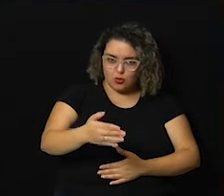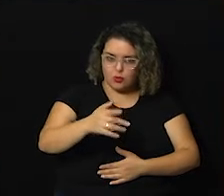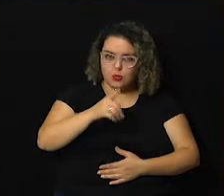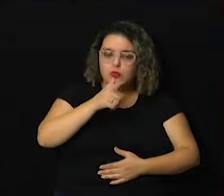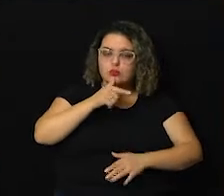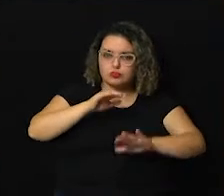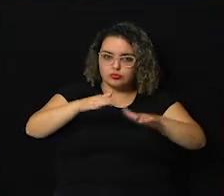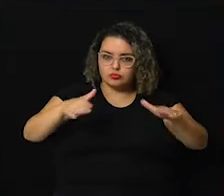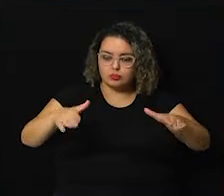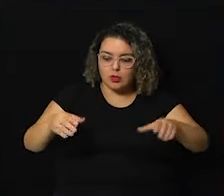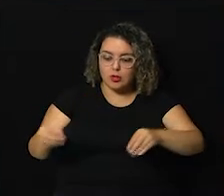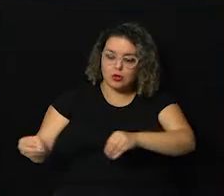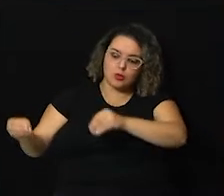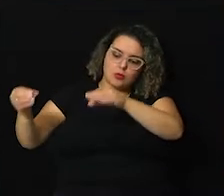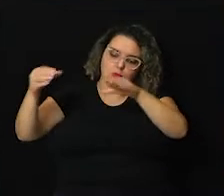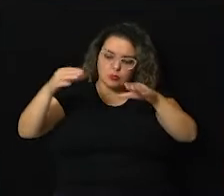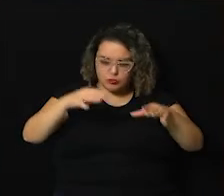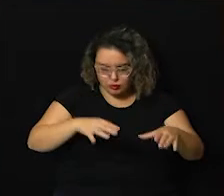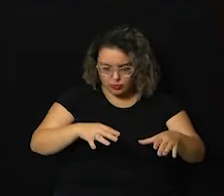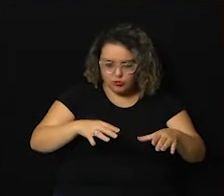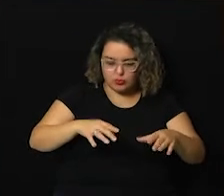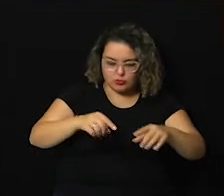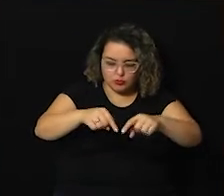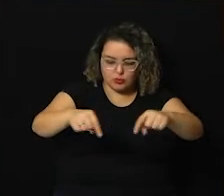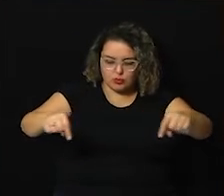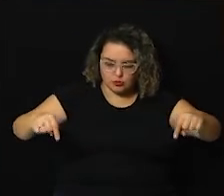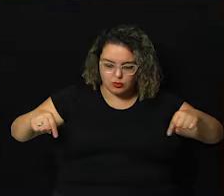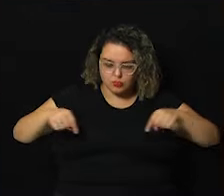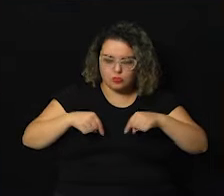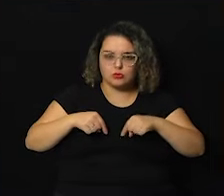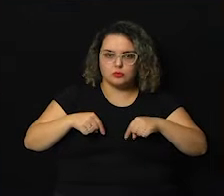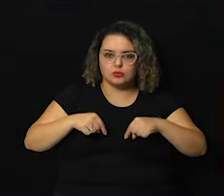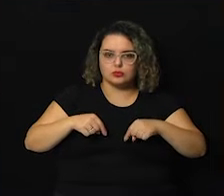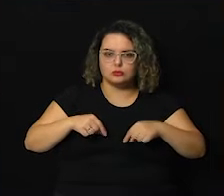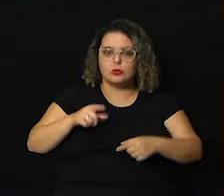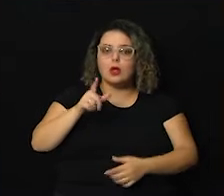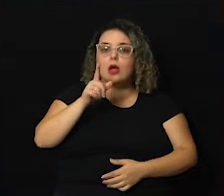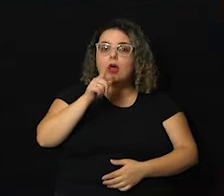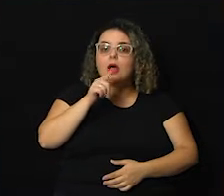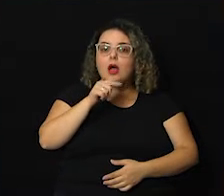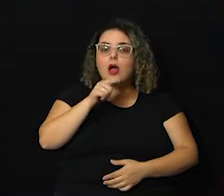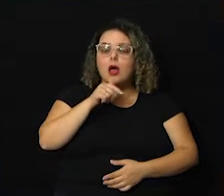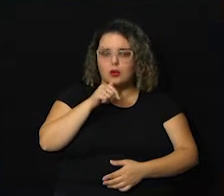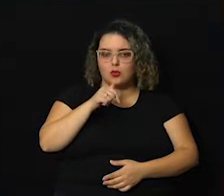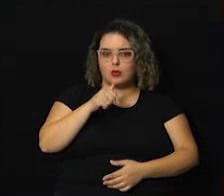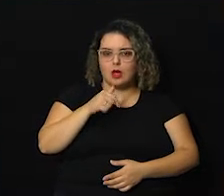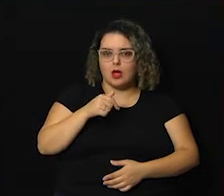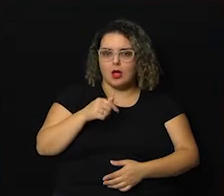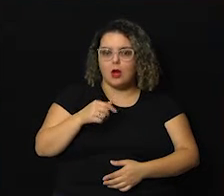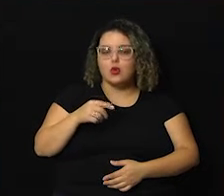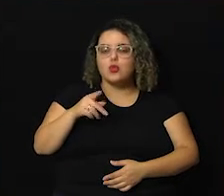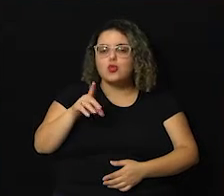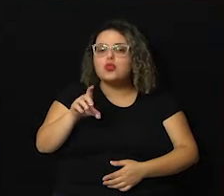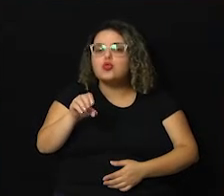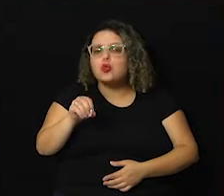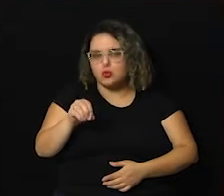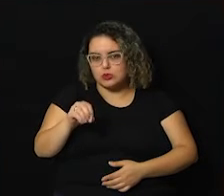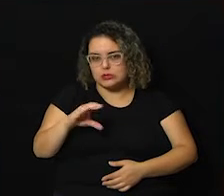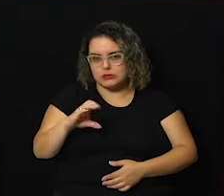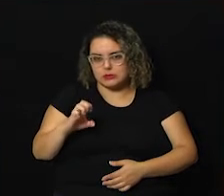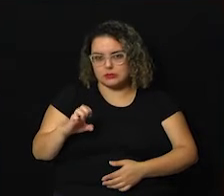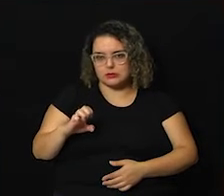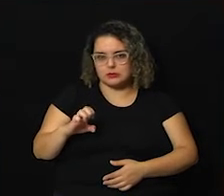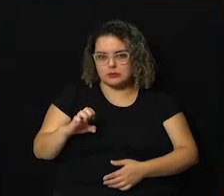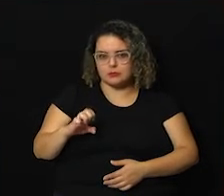água salgada para a água doce, e quando você pega o rim do peixe da água doce, ele já tem um comportamento diferente,